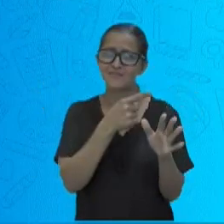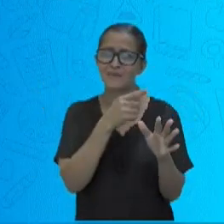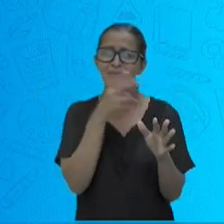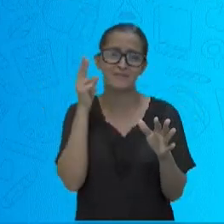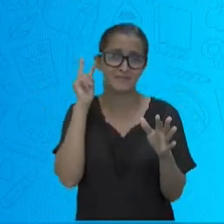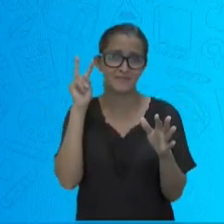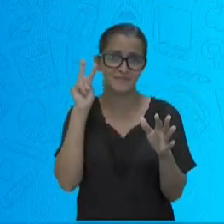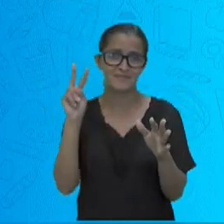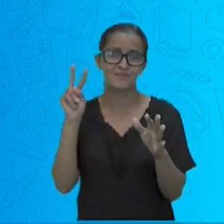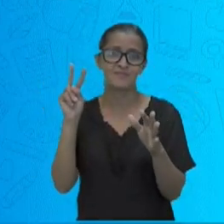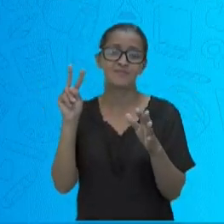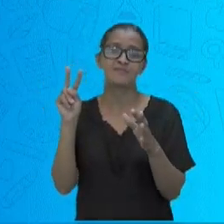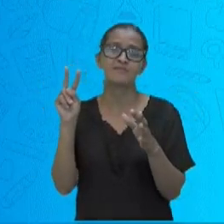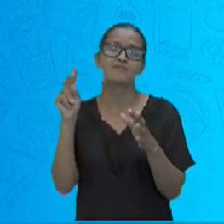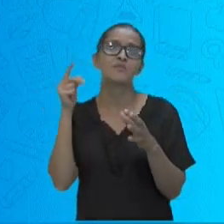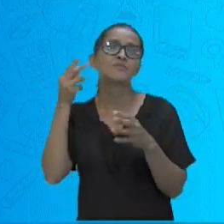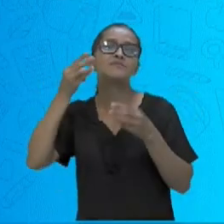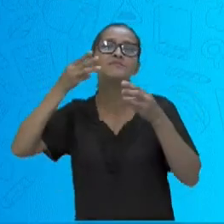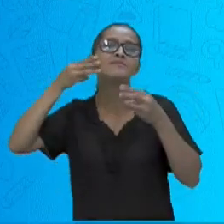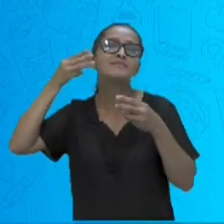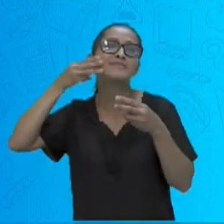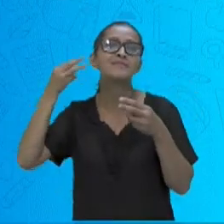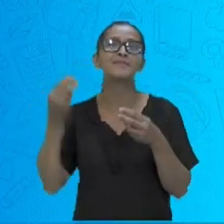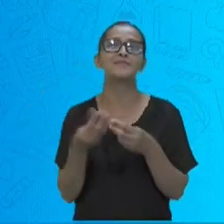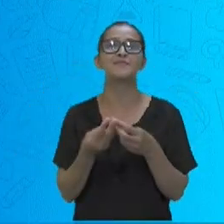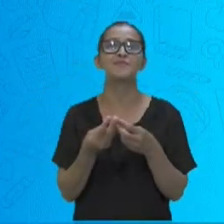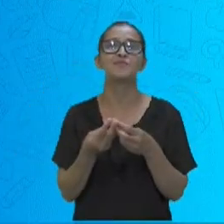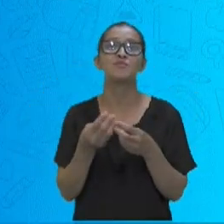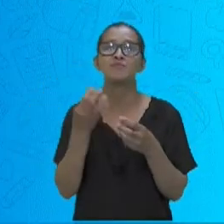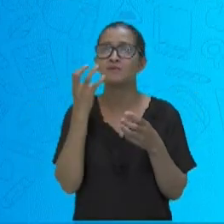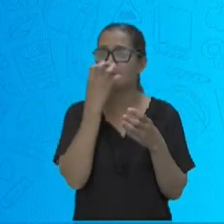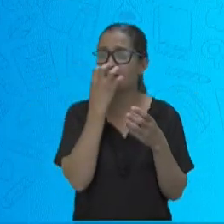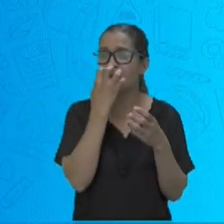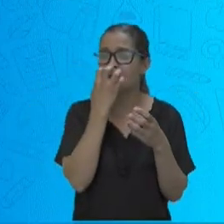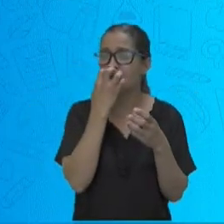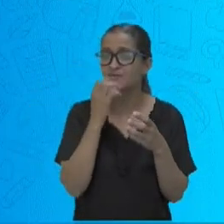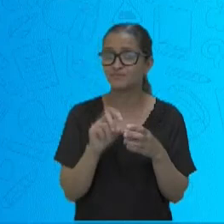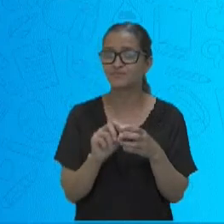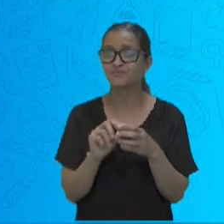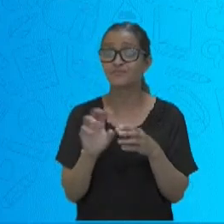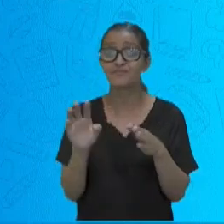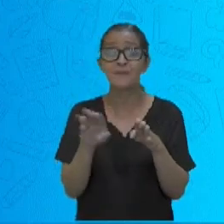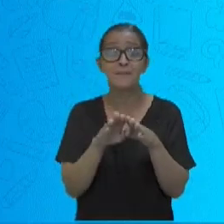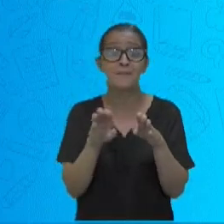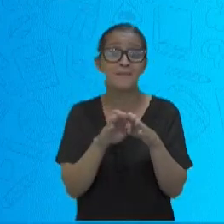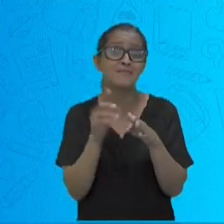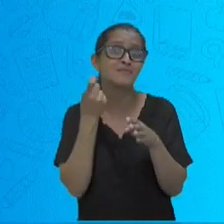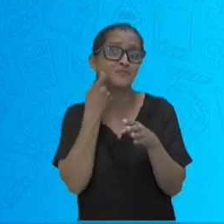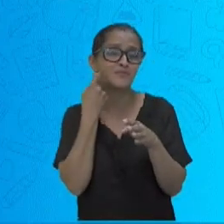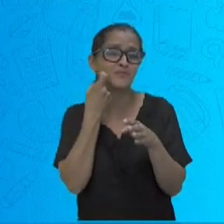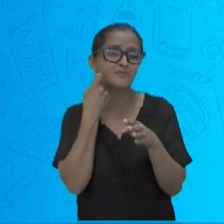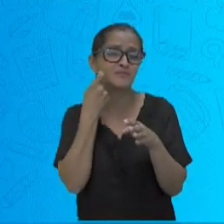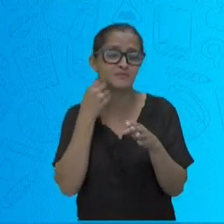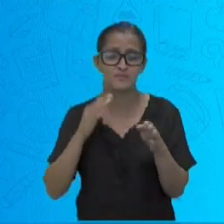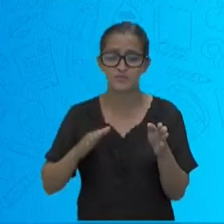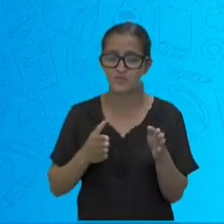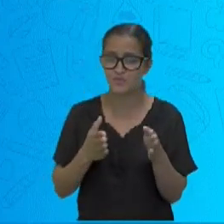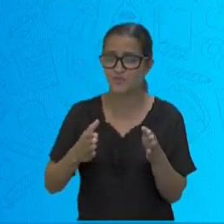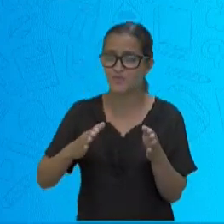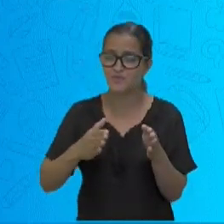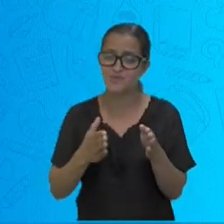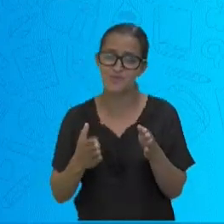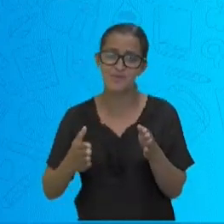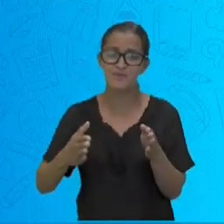o cachorro e por último o peixe. Vamos contar agora